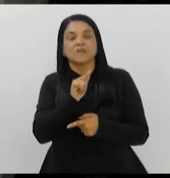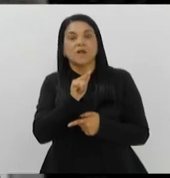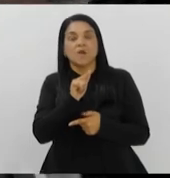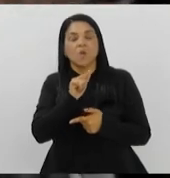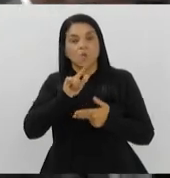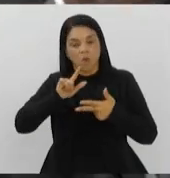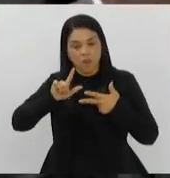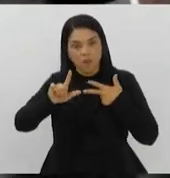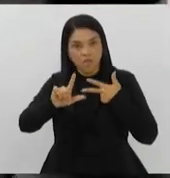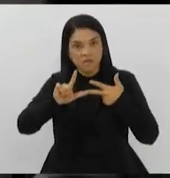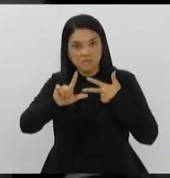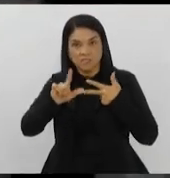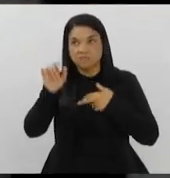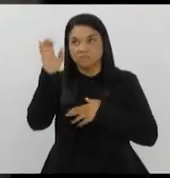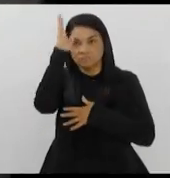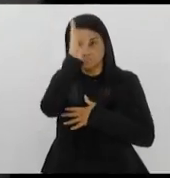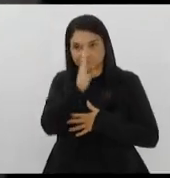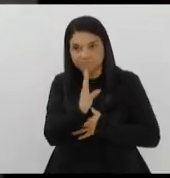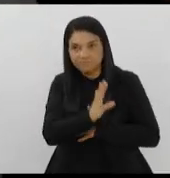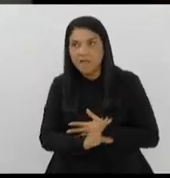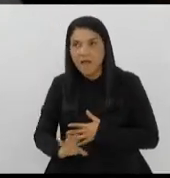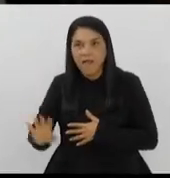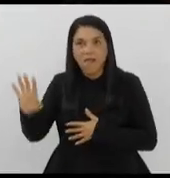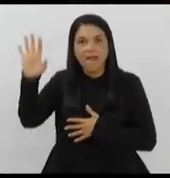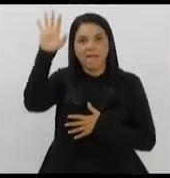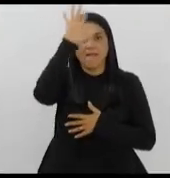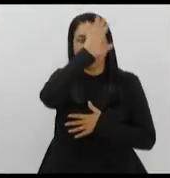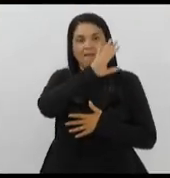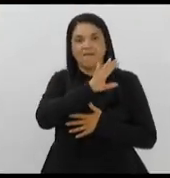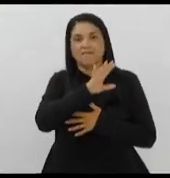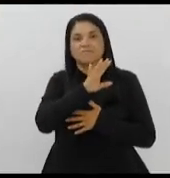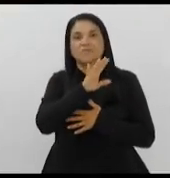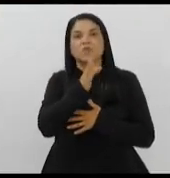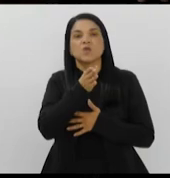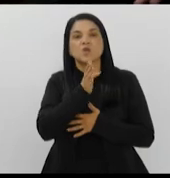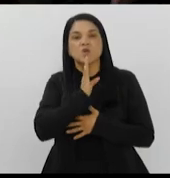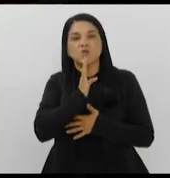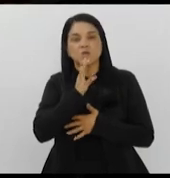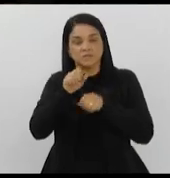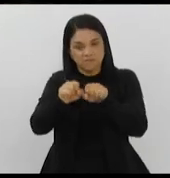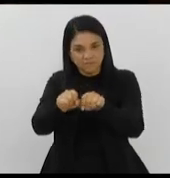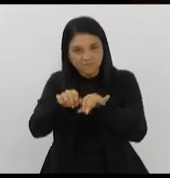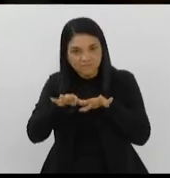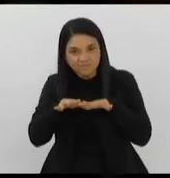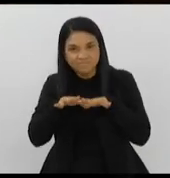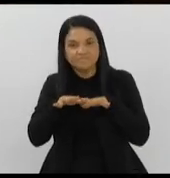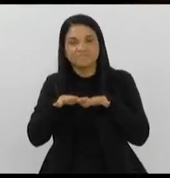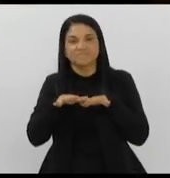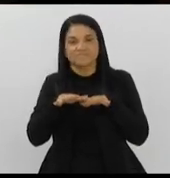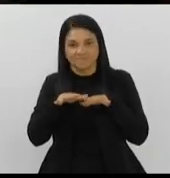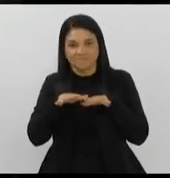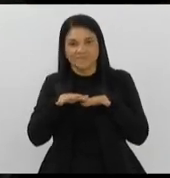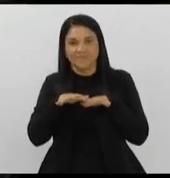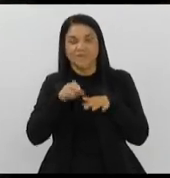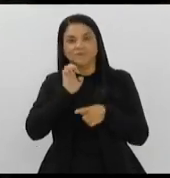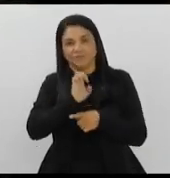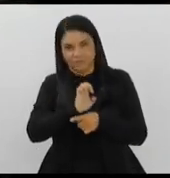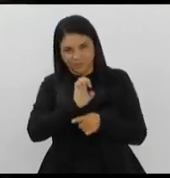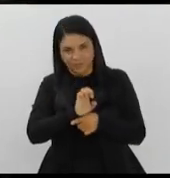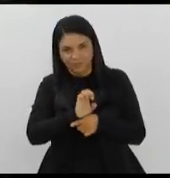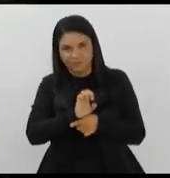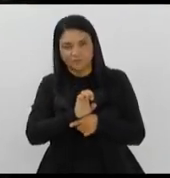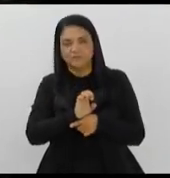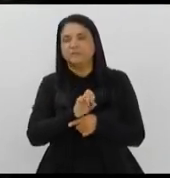Legislativo Nacional a reconhecer a prerrogativa dos parlamentos estaduais. Todos sabem, e há